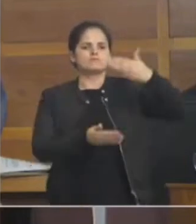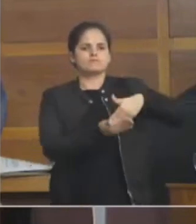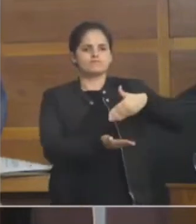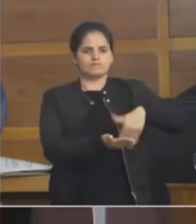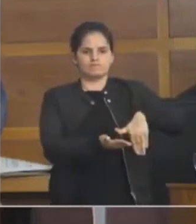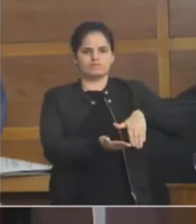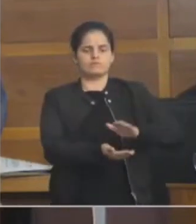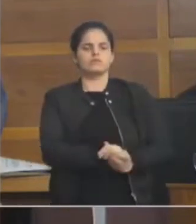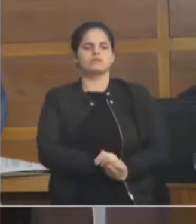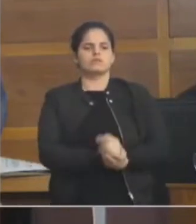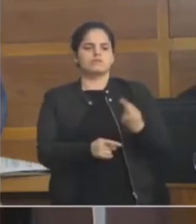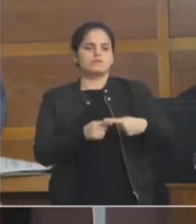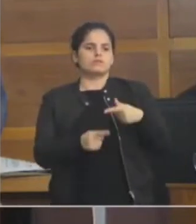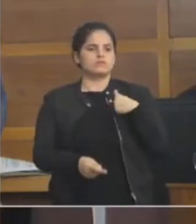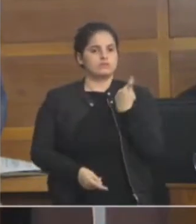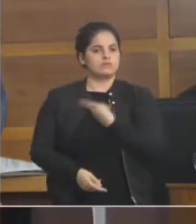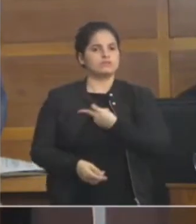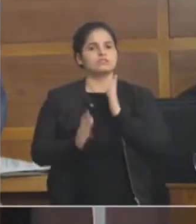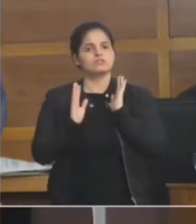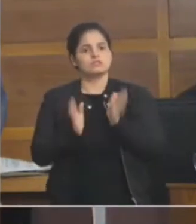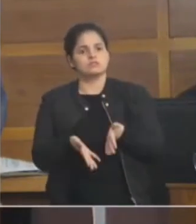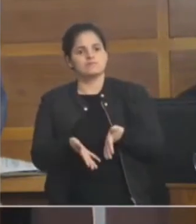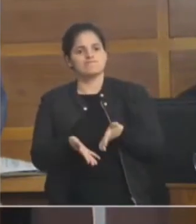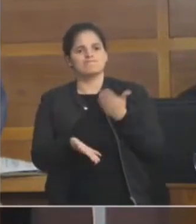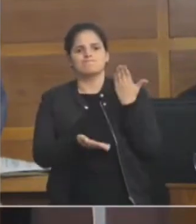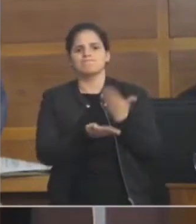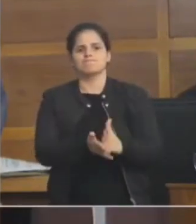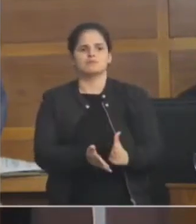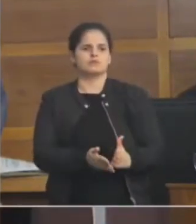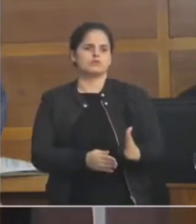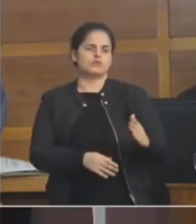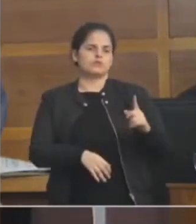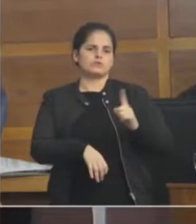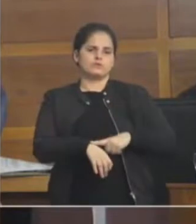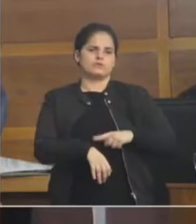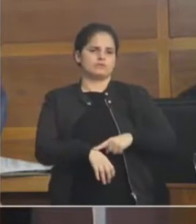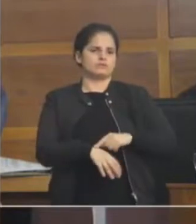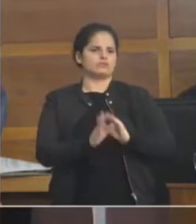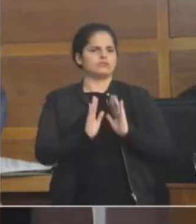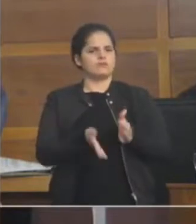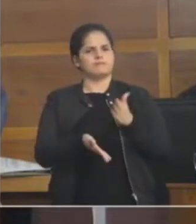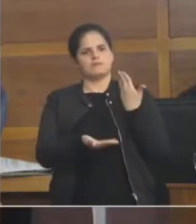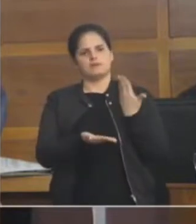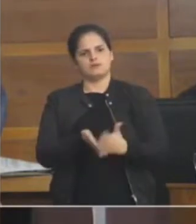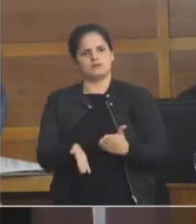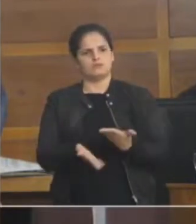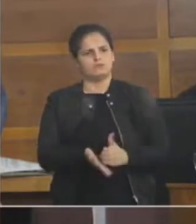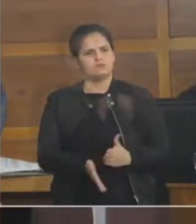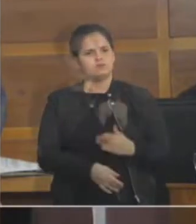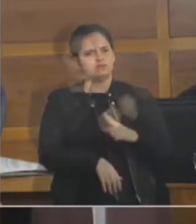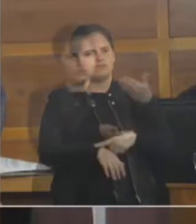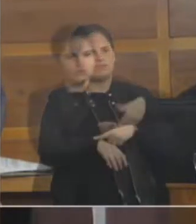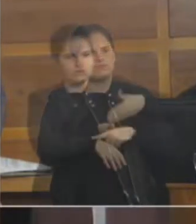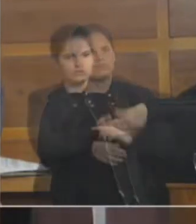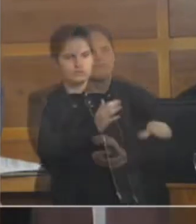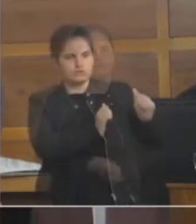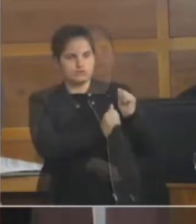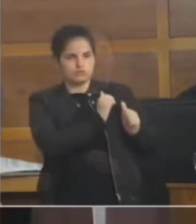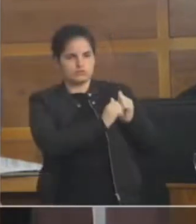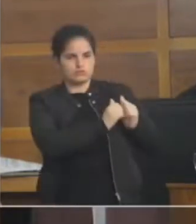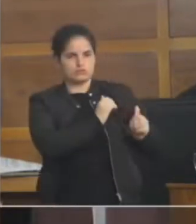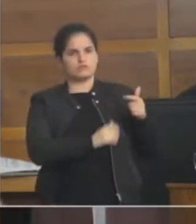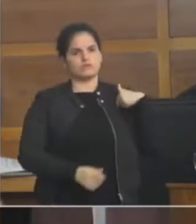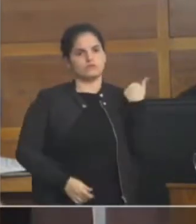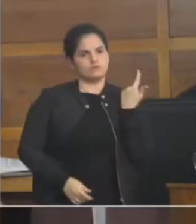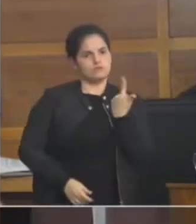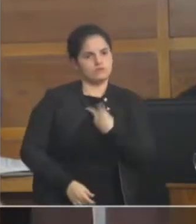porque a gente já perdeu muito tempo muito tempo nós perdemos aqui em Angra para formar atletas nós